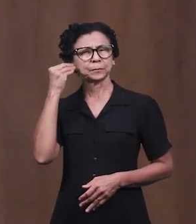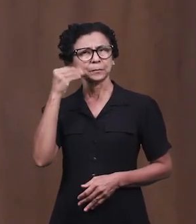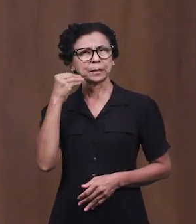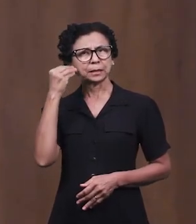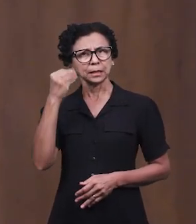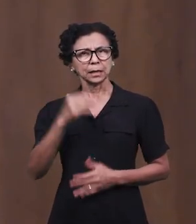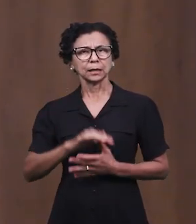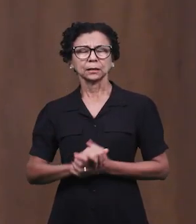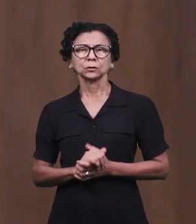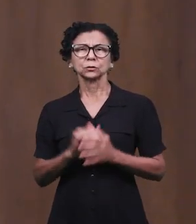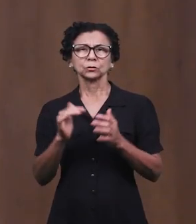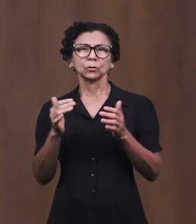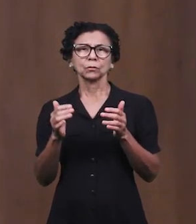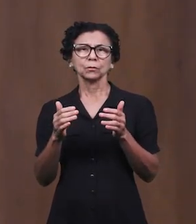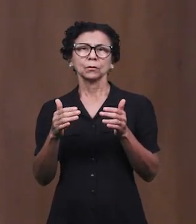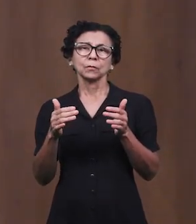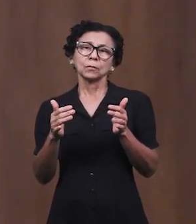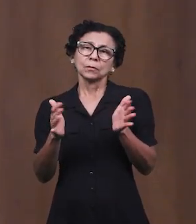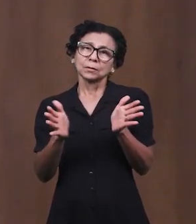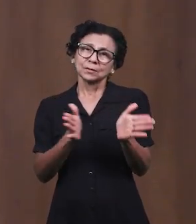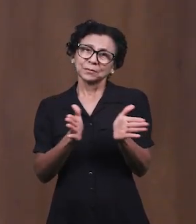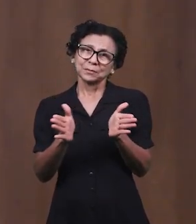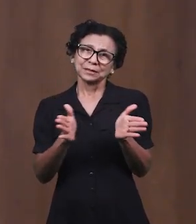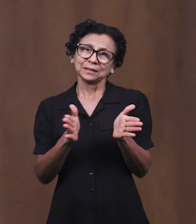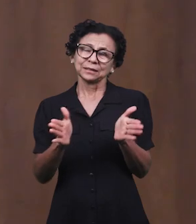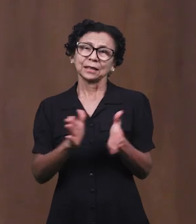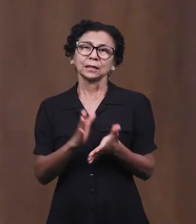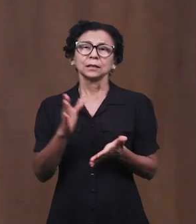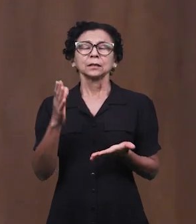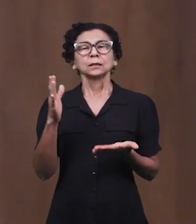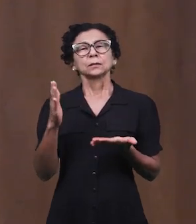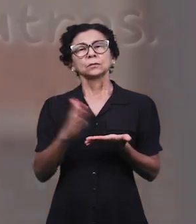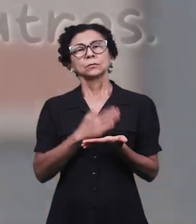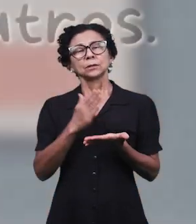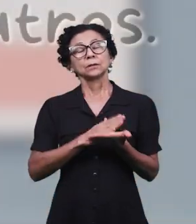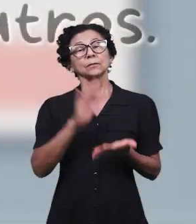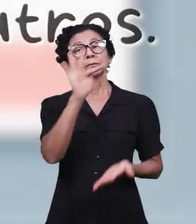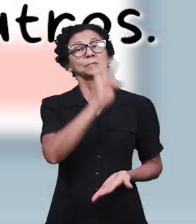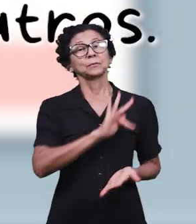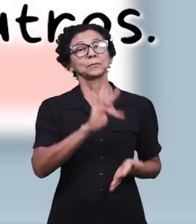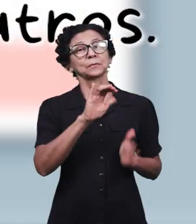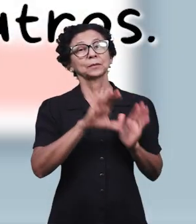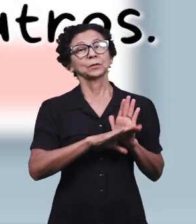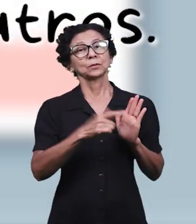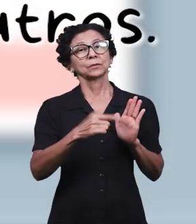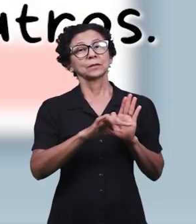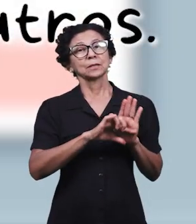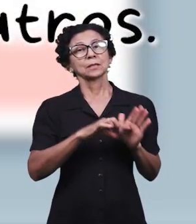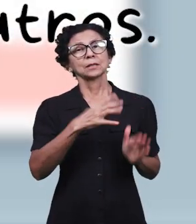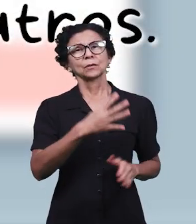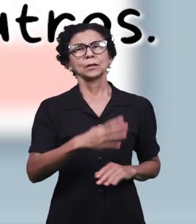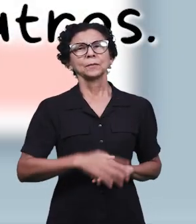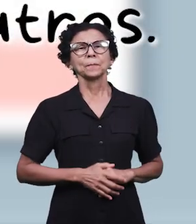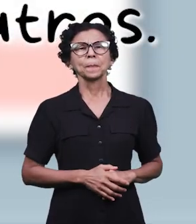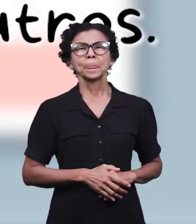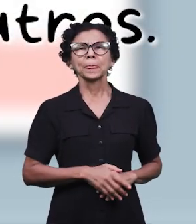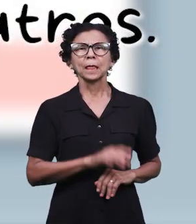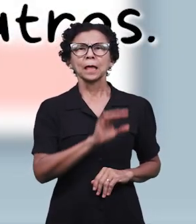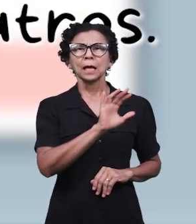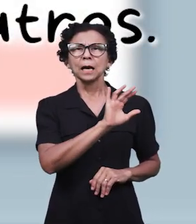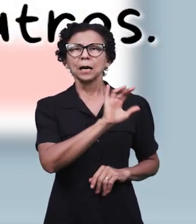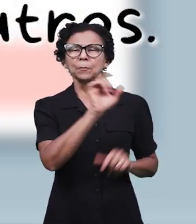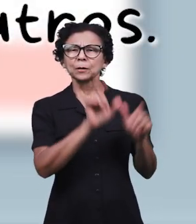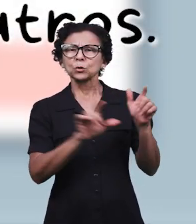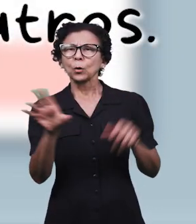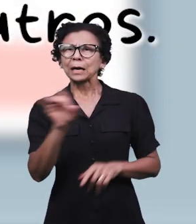da acessibilidade. Como está escrito em Filipenses 2:4, não atente cada um para o que é propriamente